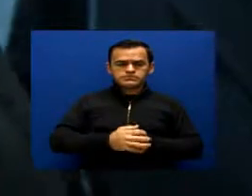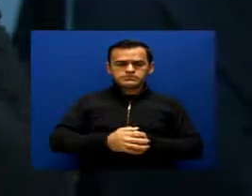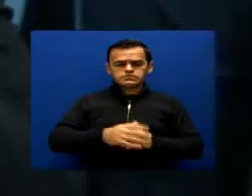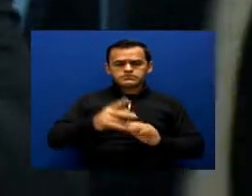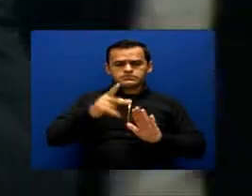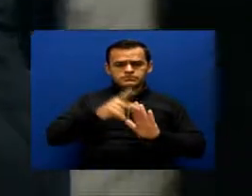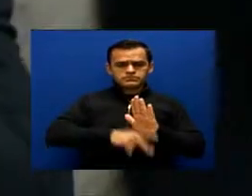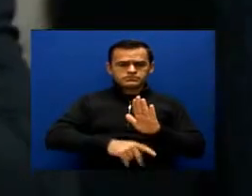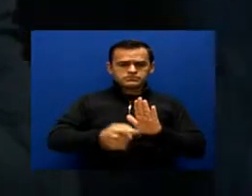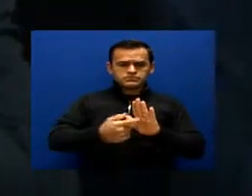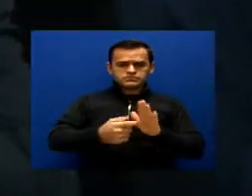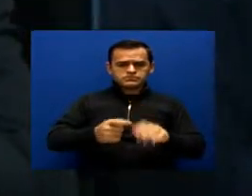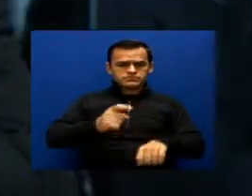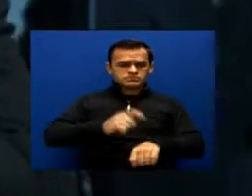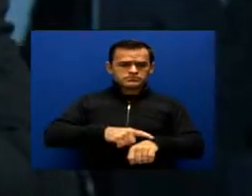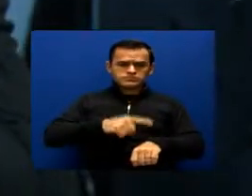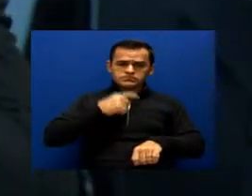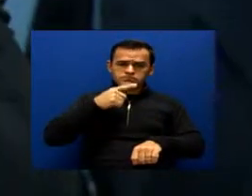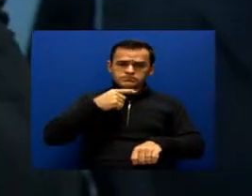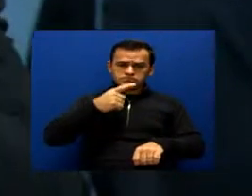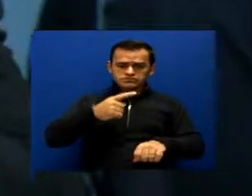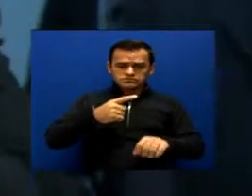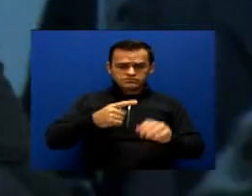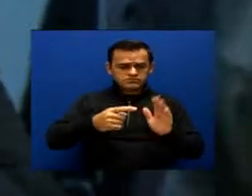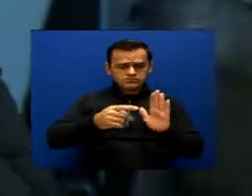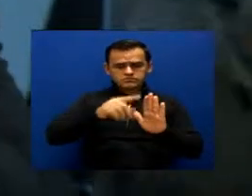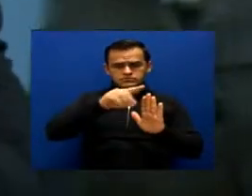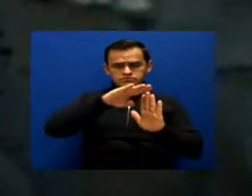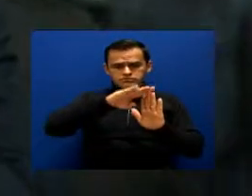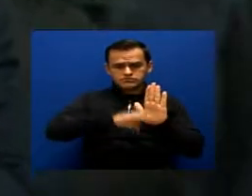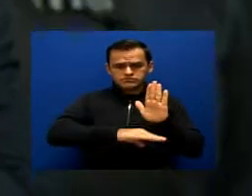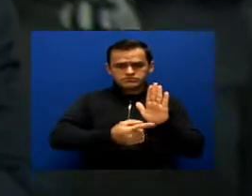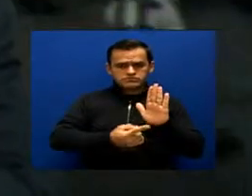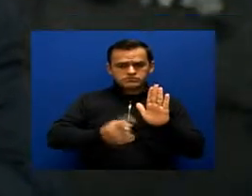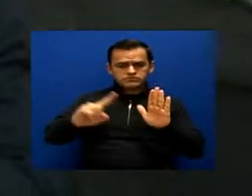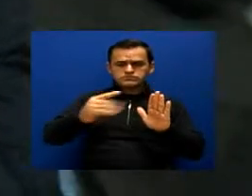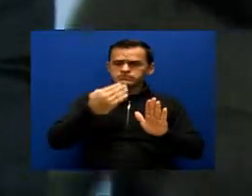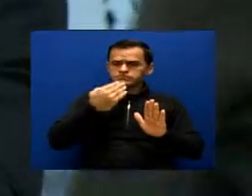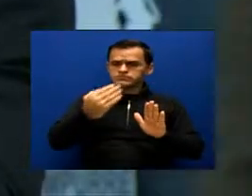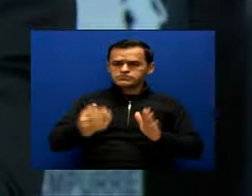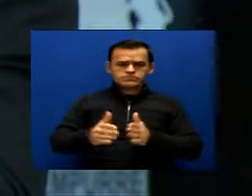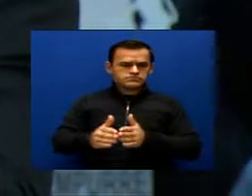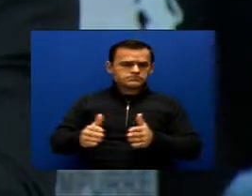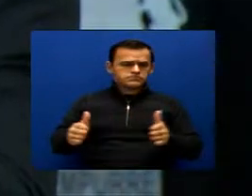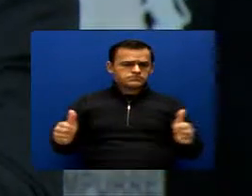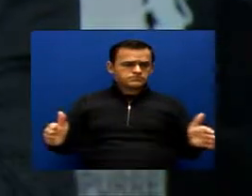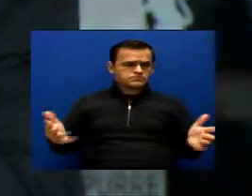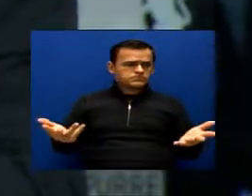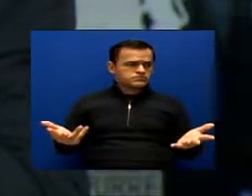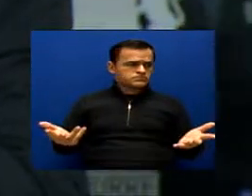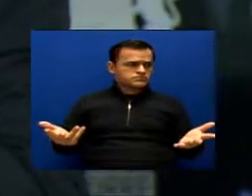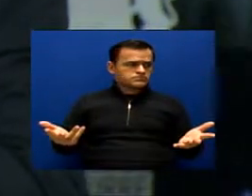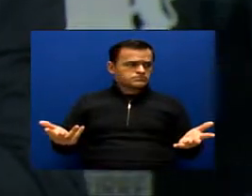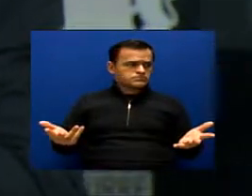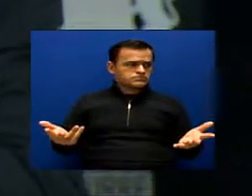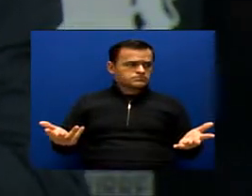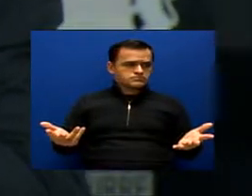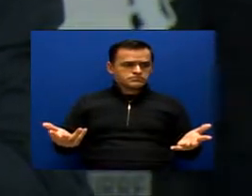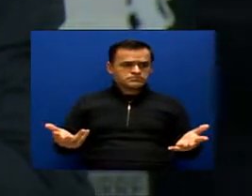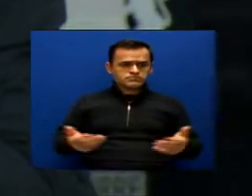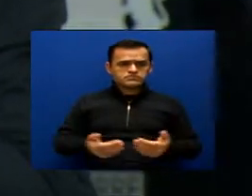não ia dar tempo porque estava no último na fila. Inversão. E eu pedi prorrogação. Porque qual é a.